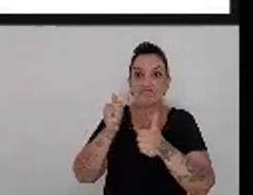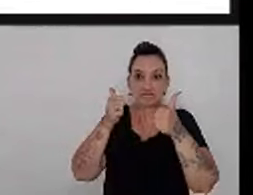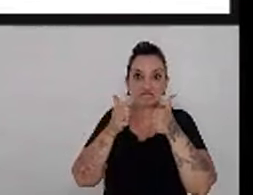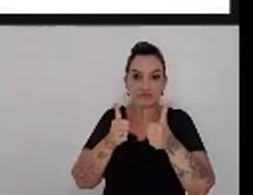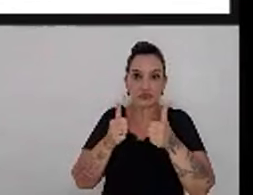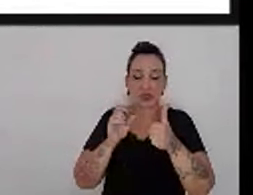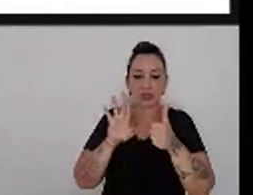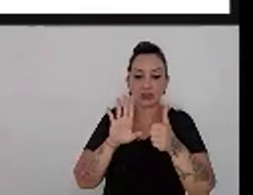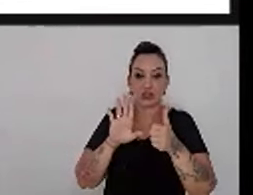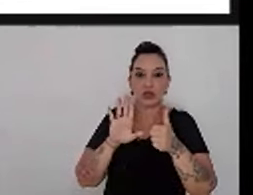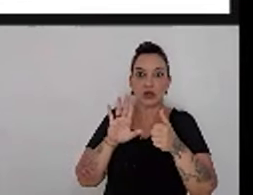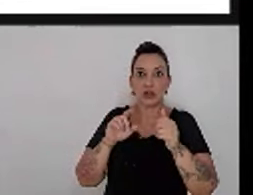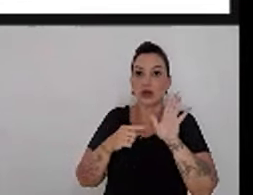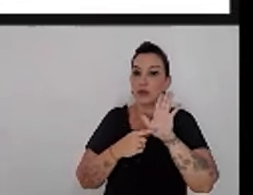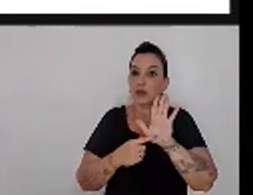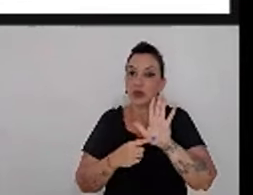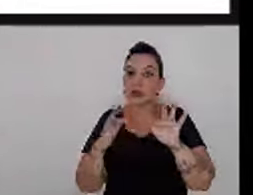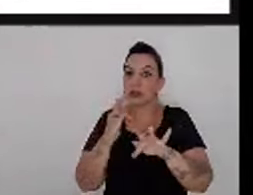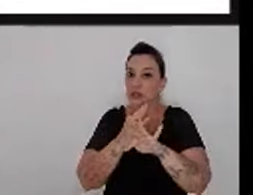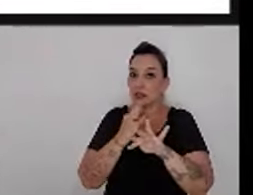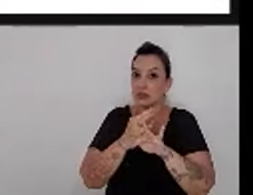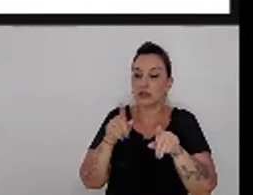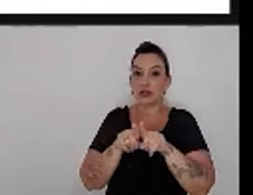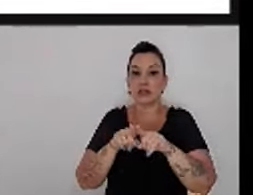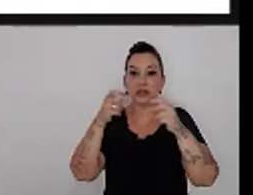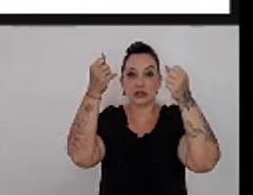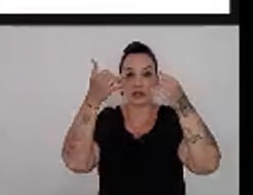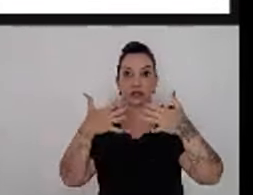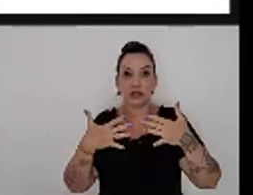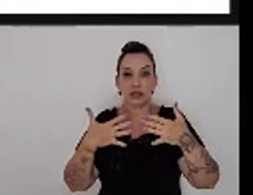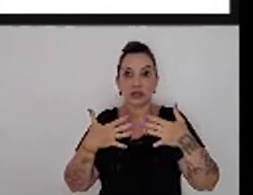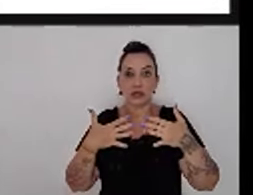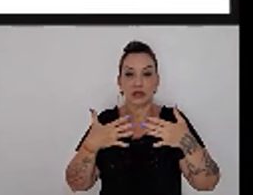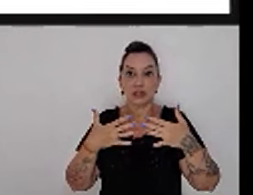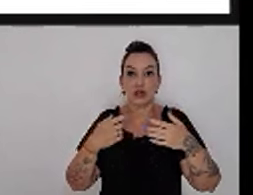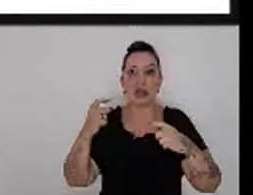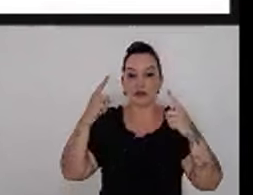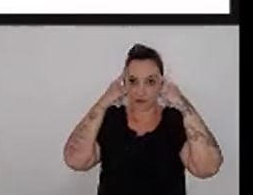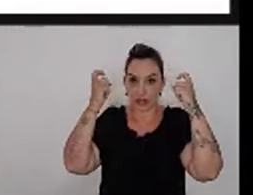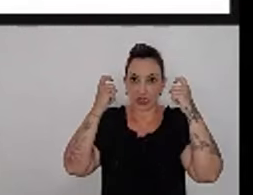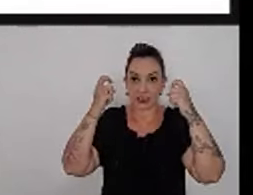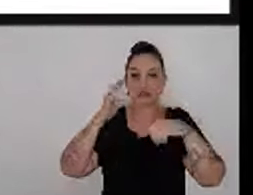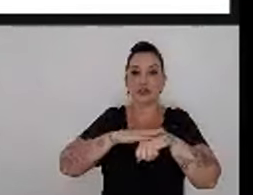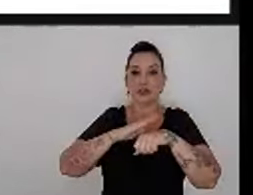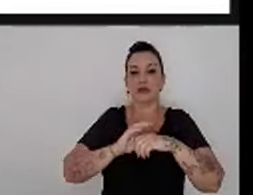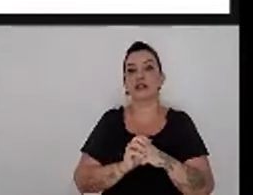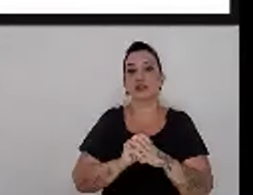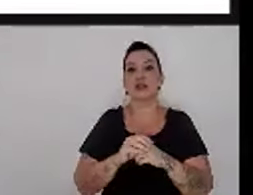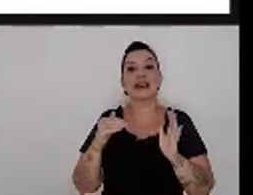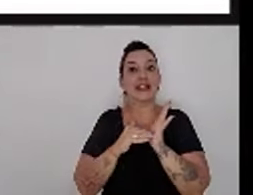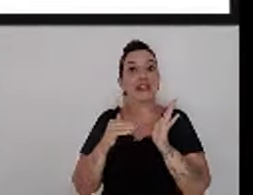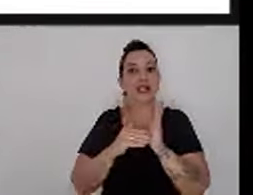uma tendência que não apenas sinaliza a intolerância, como explica em parte as violências praticadas. Uma